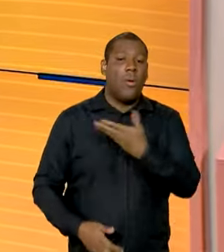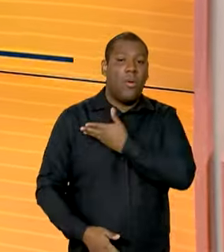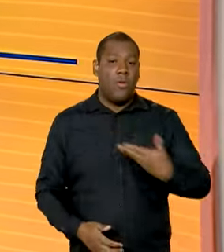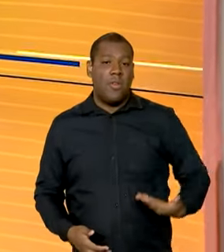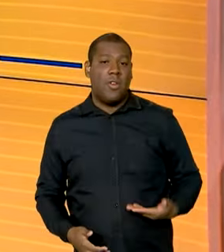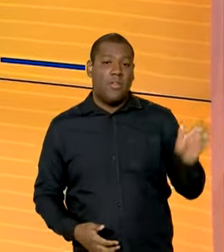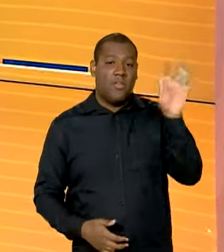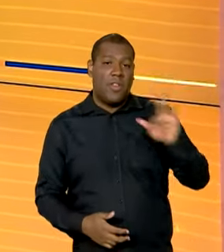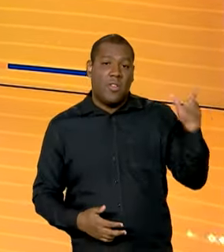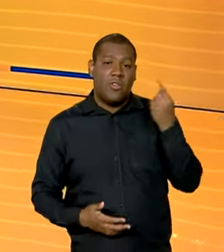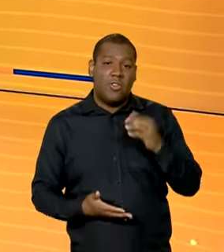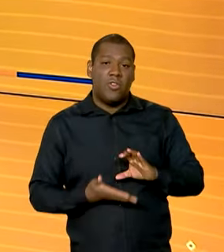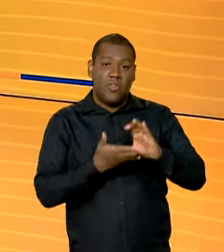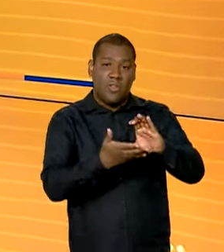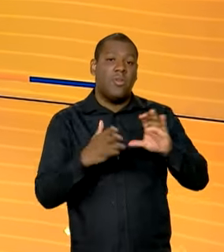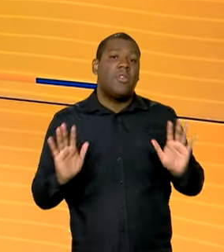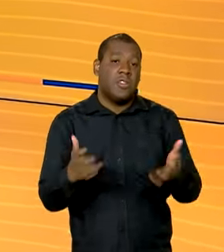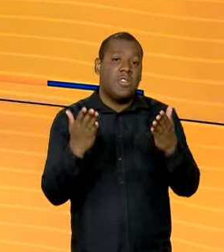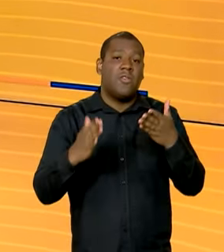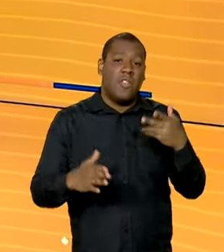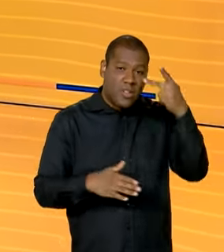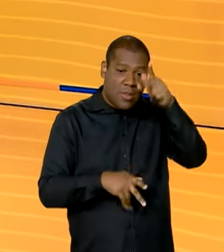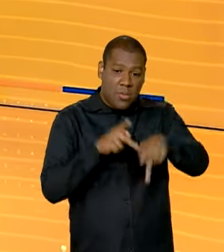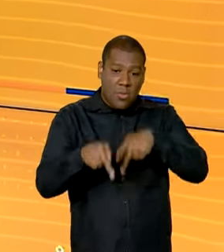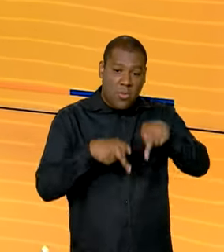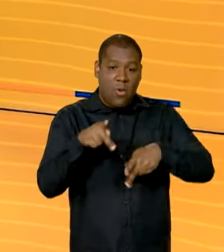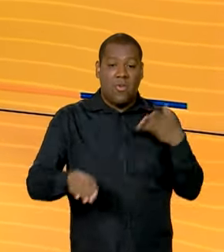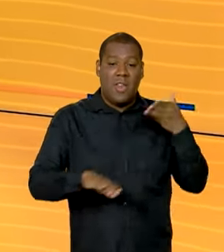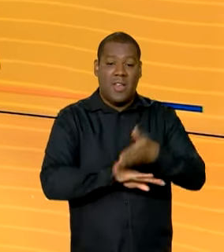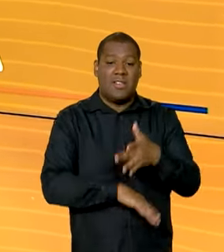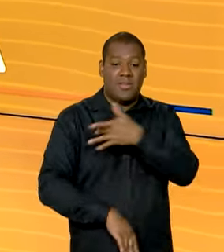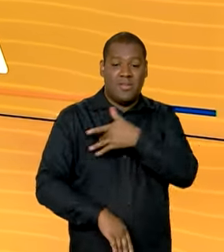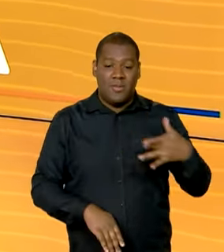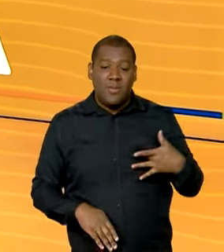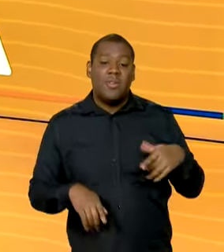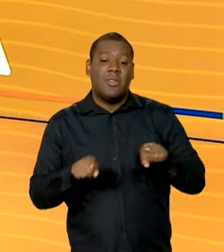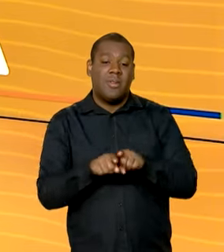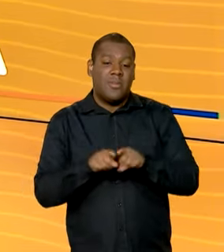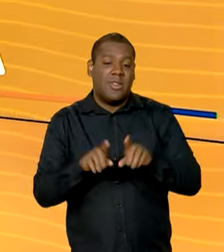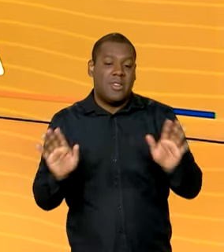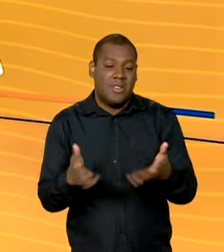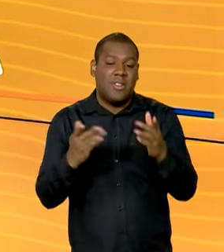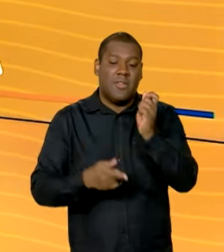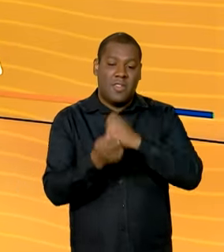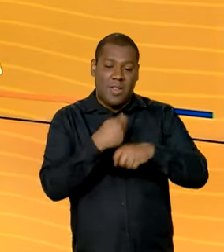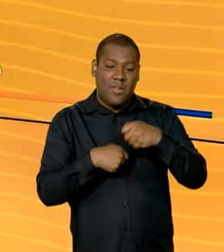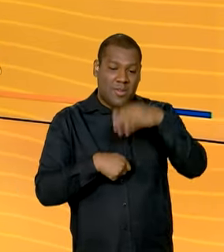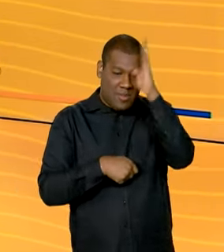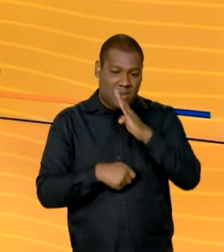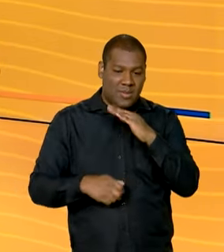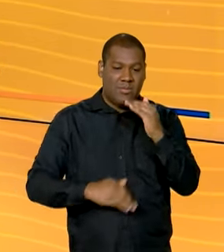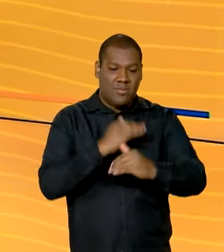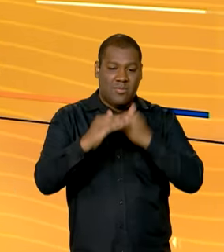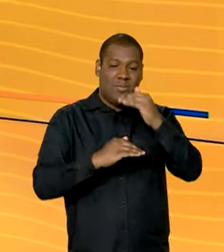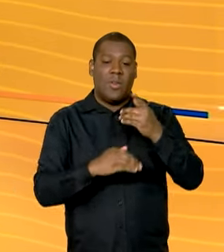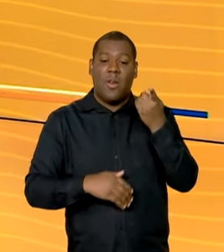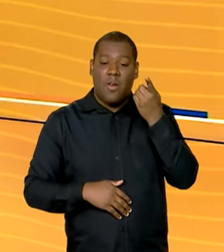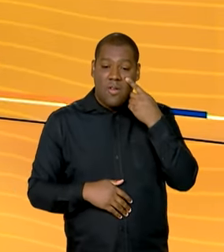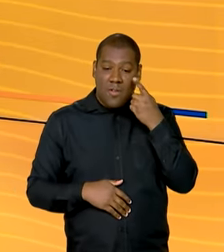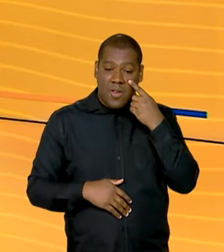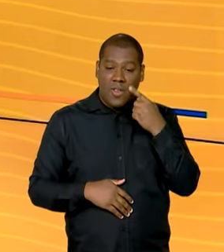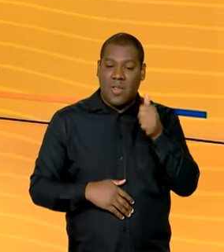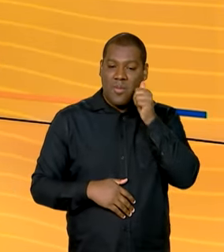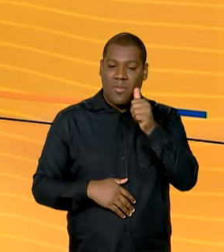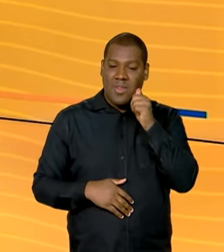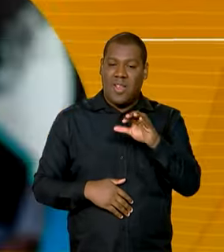federal para promover o acesso à saúde e, ao mesmo tempo, impulsionar a economia do país. Veja na reportagem de